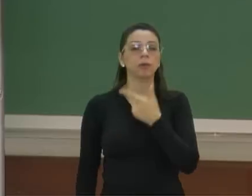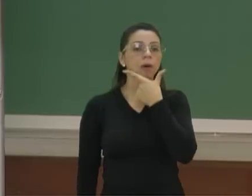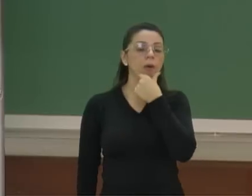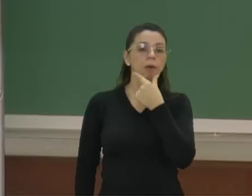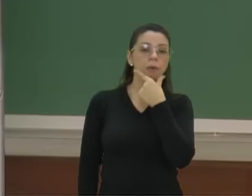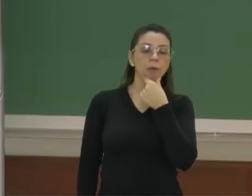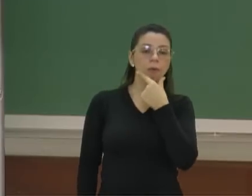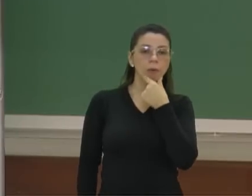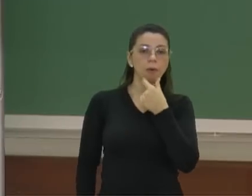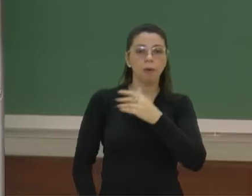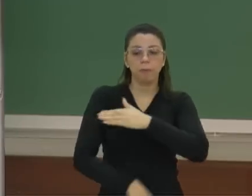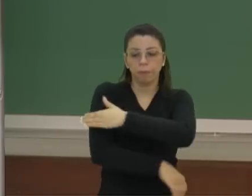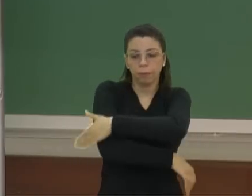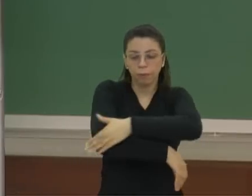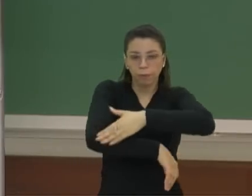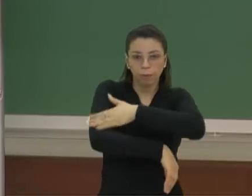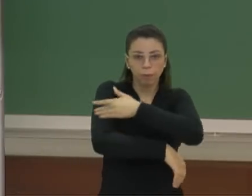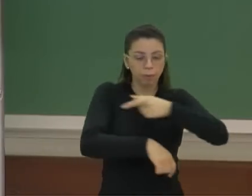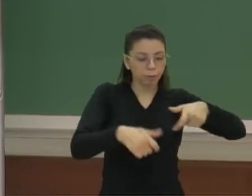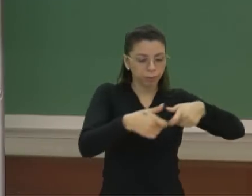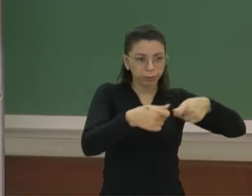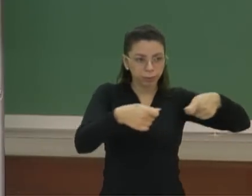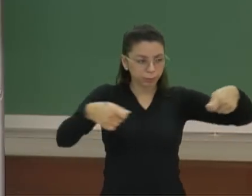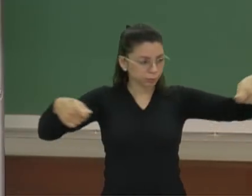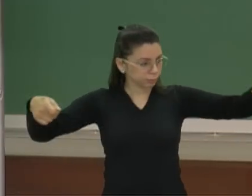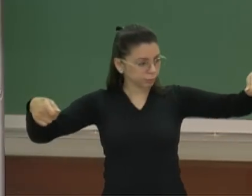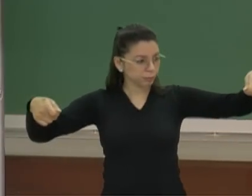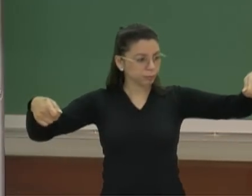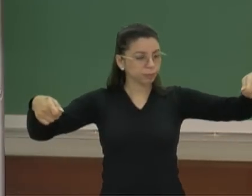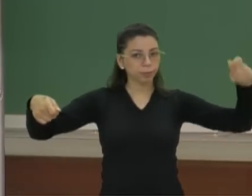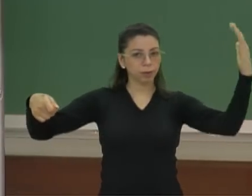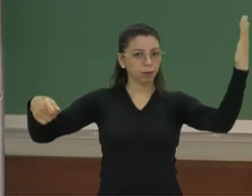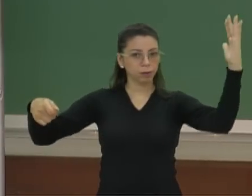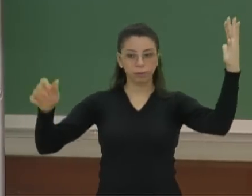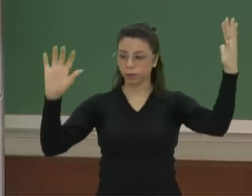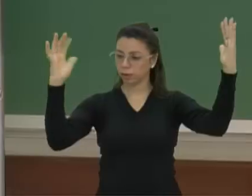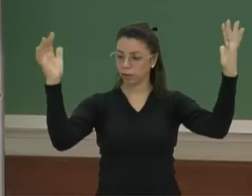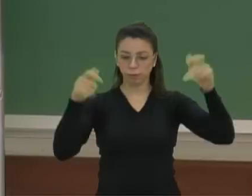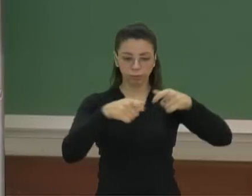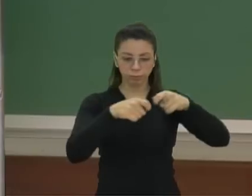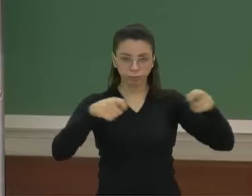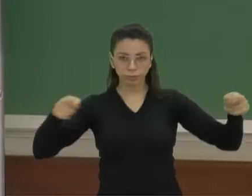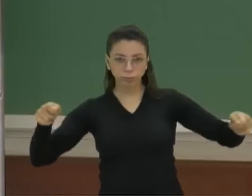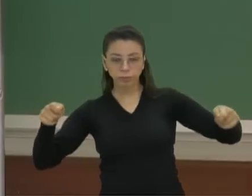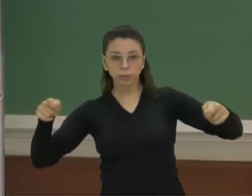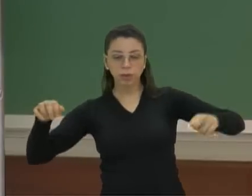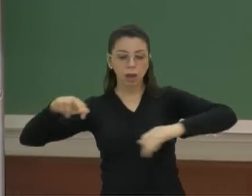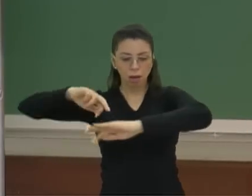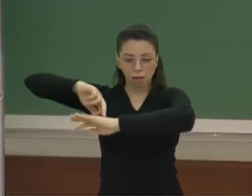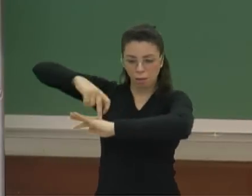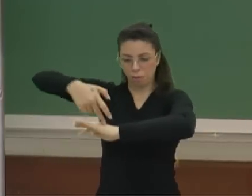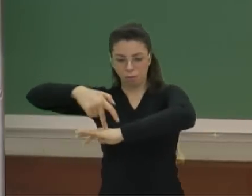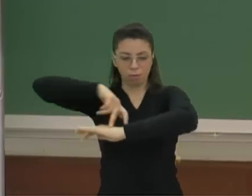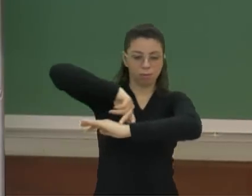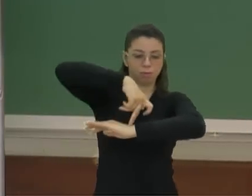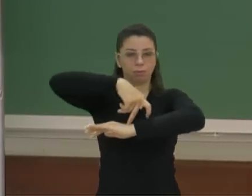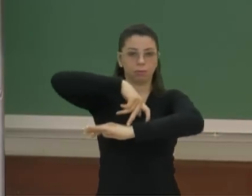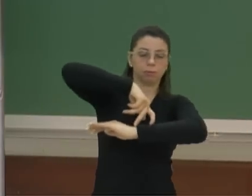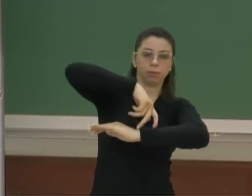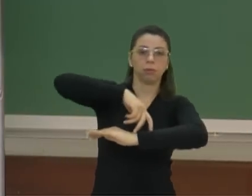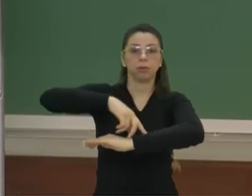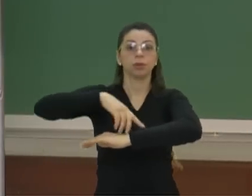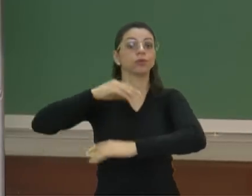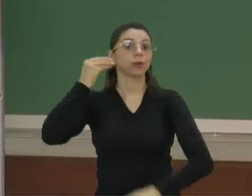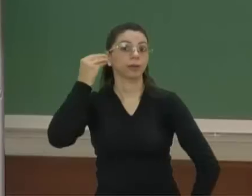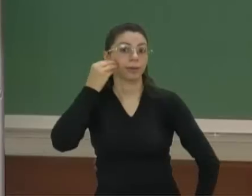parque, ele esticou uma fita e está andando sobre essa fita. Vou falar para vocês, já tentei fazer isso e caí. Tem que